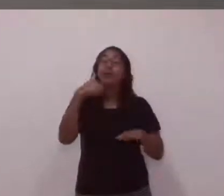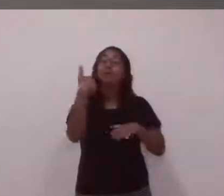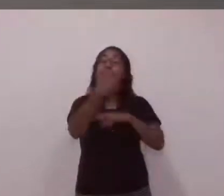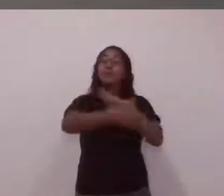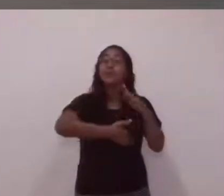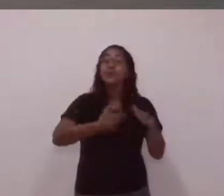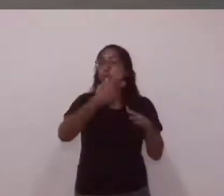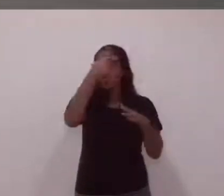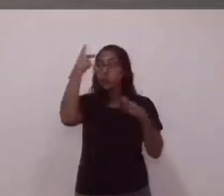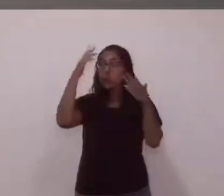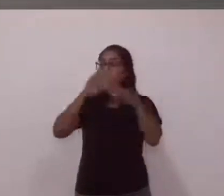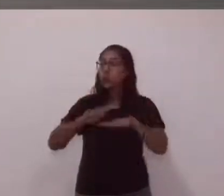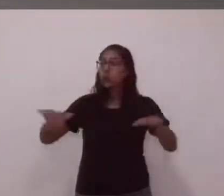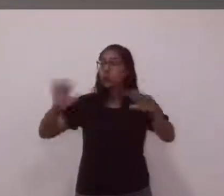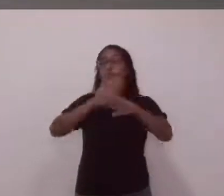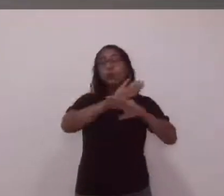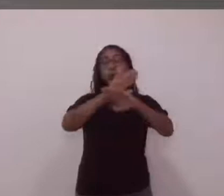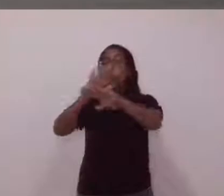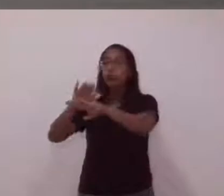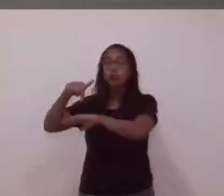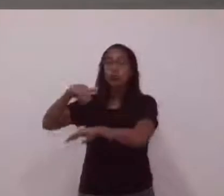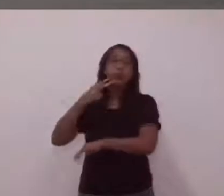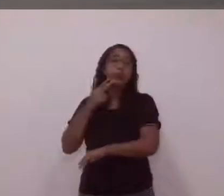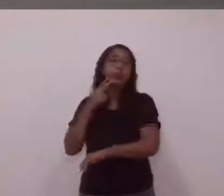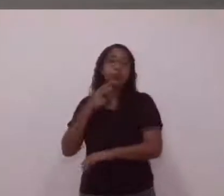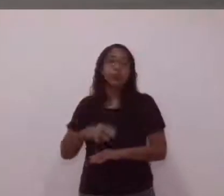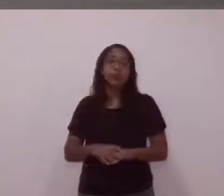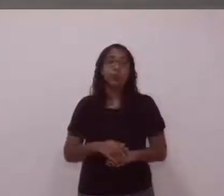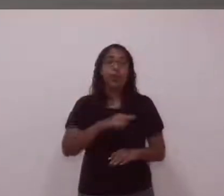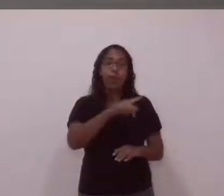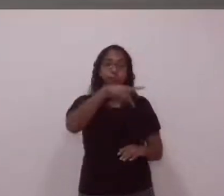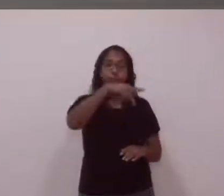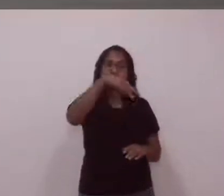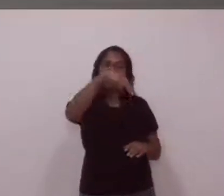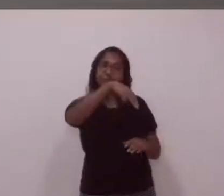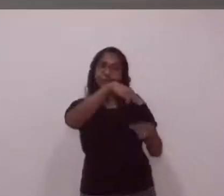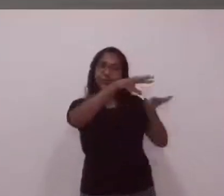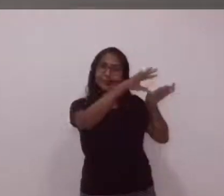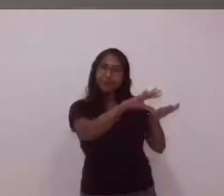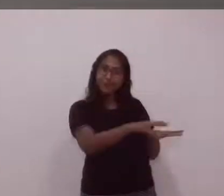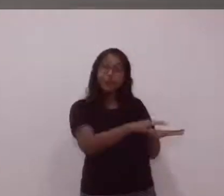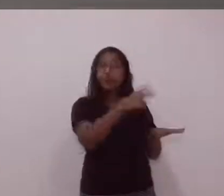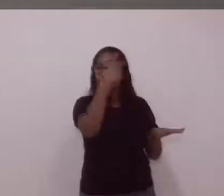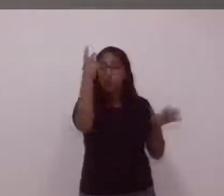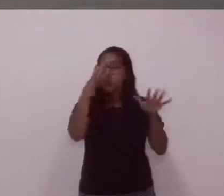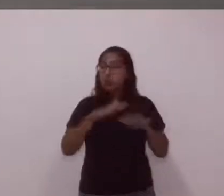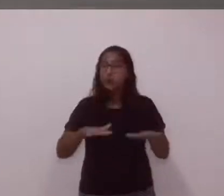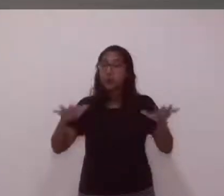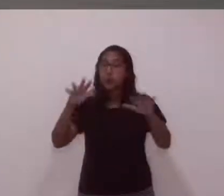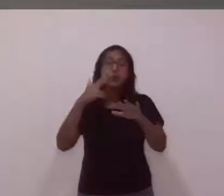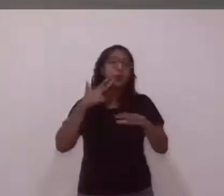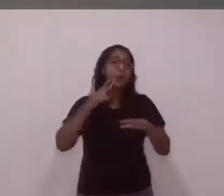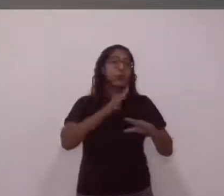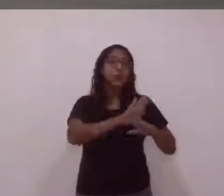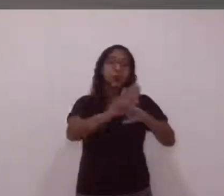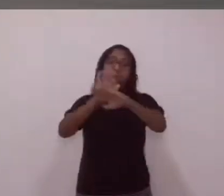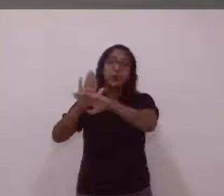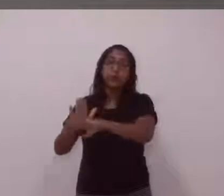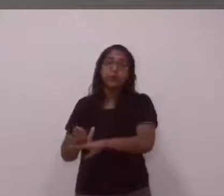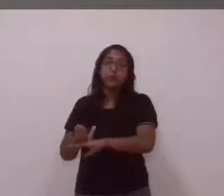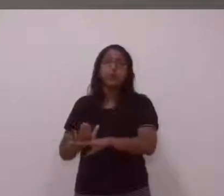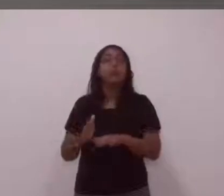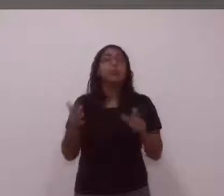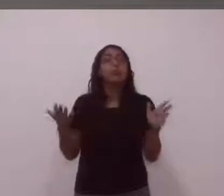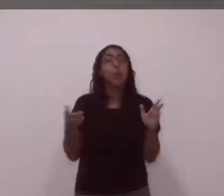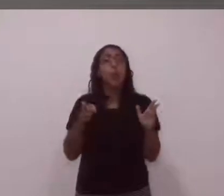beneficia a polícia militar a corporação o pessoal que está ali iria beneficiar também a população de Vinhedo então onde houve